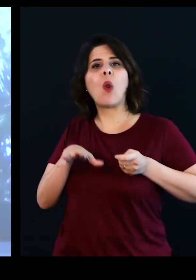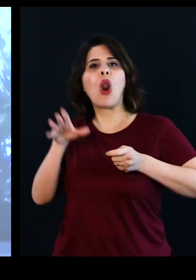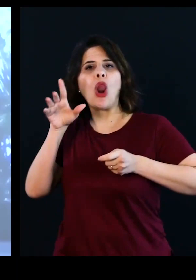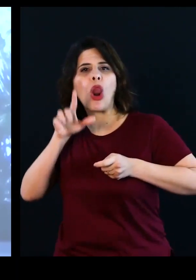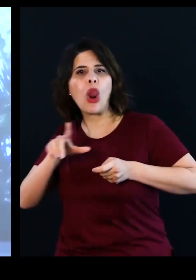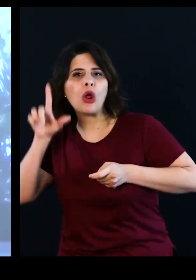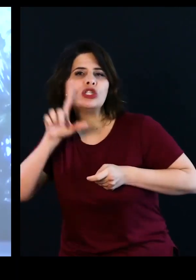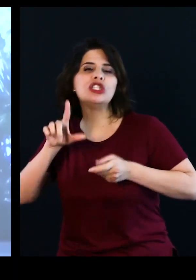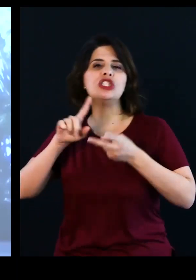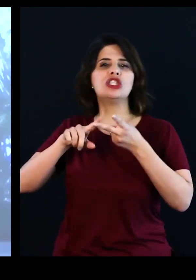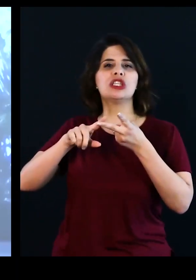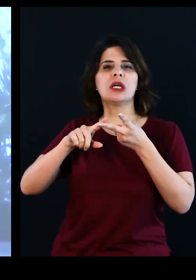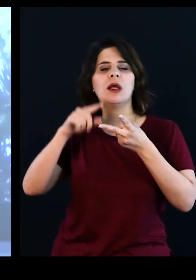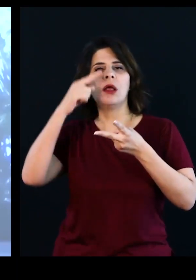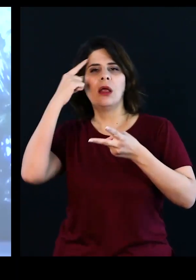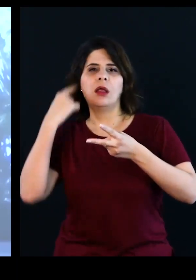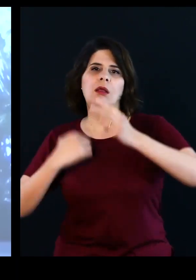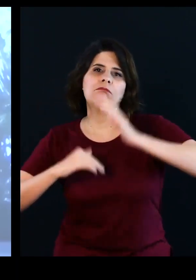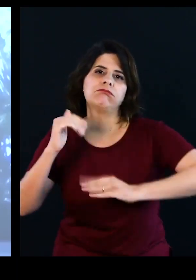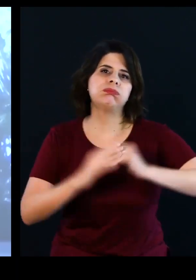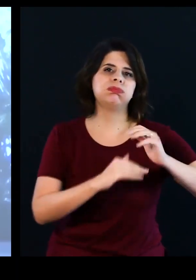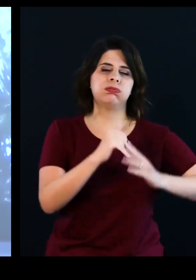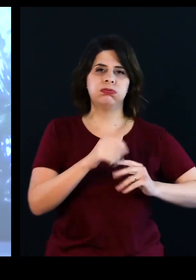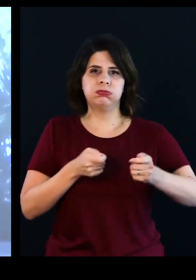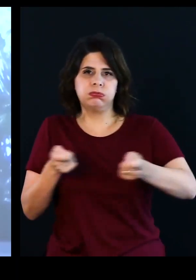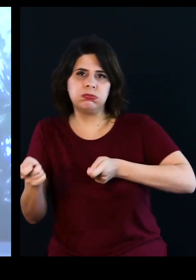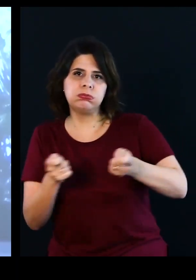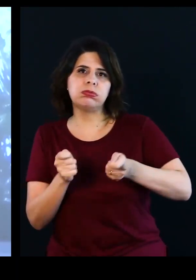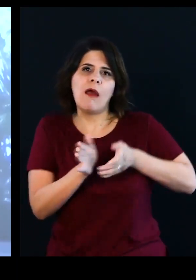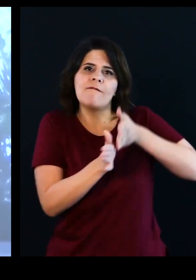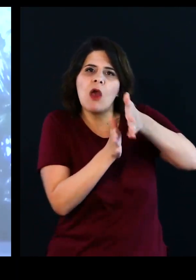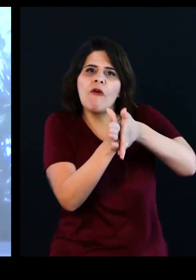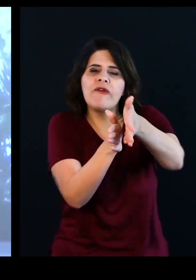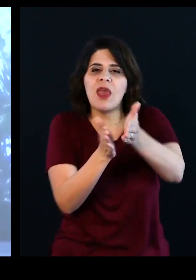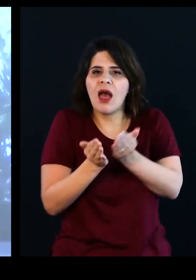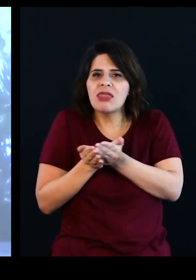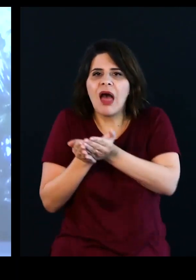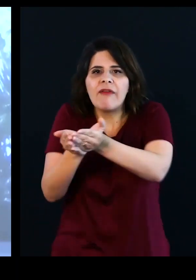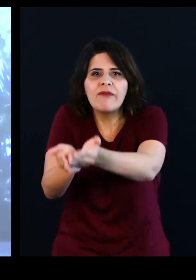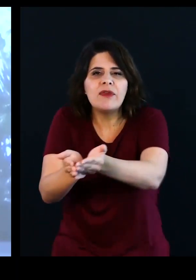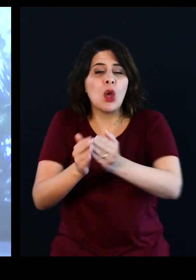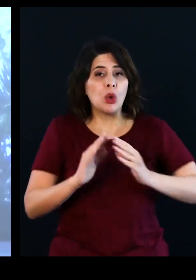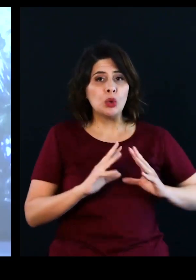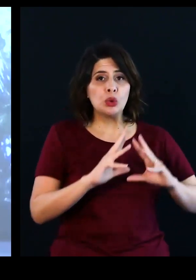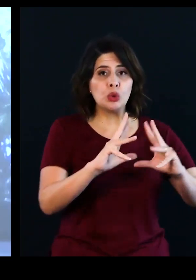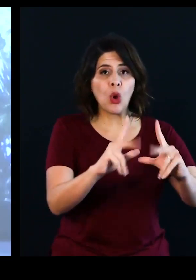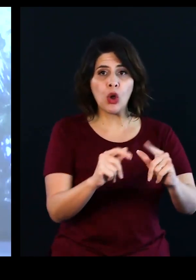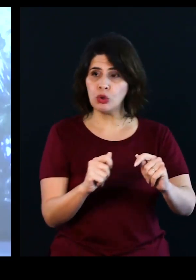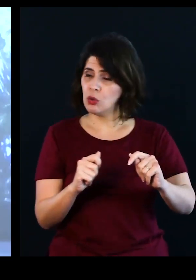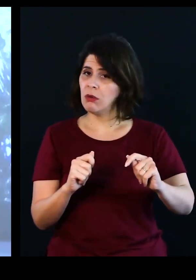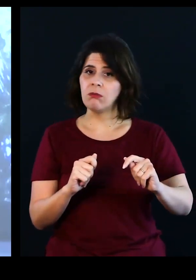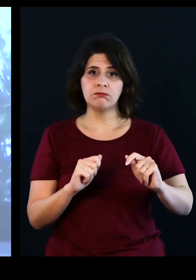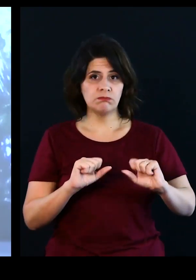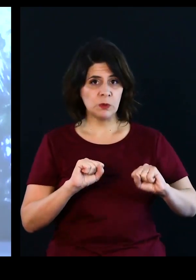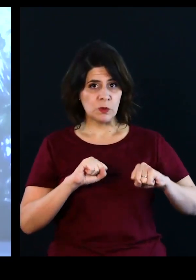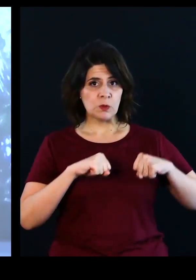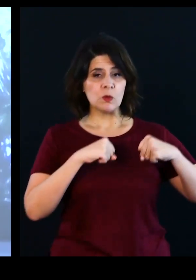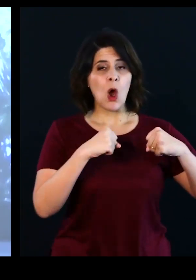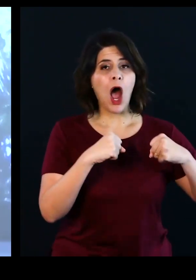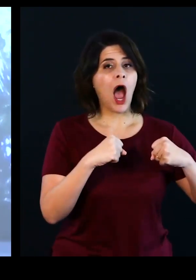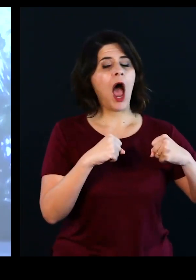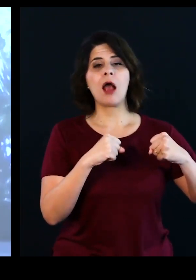que a Vale tem, opera ferrovias, navios, enfim, tem toda uma força logística, a gente trouxe